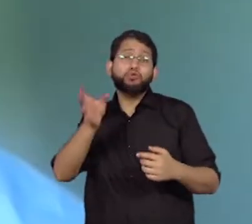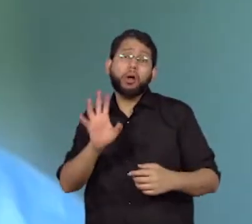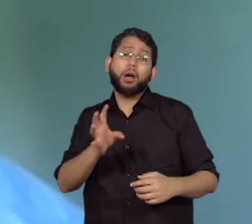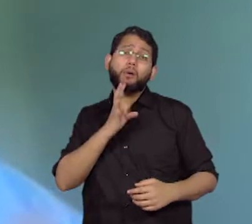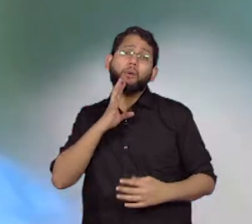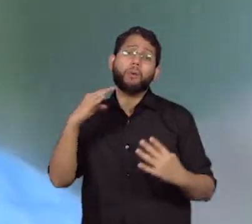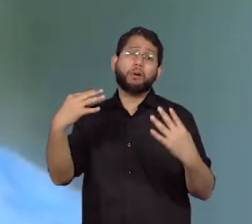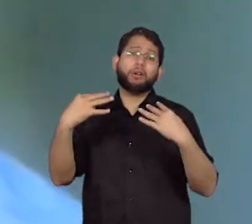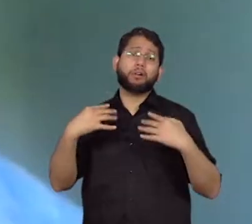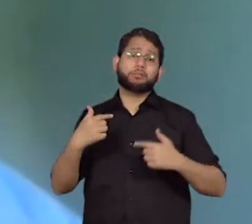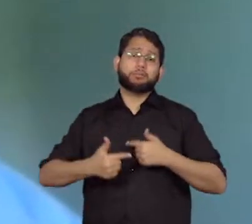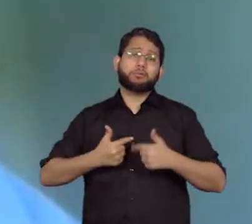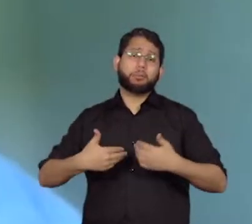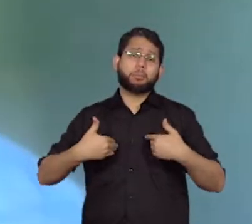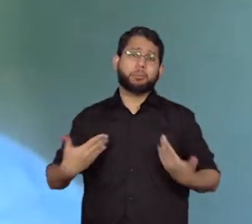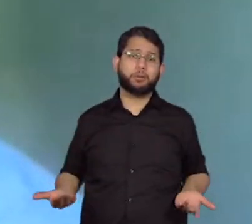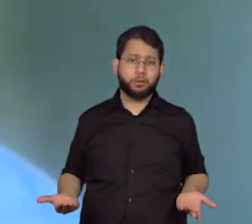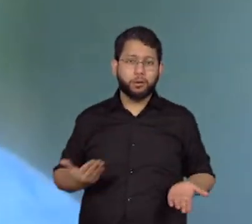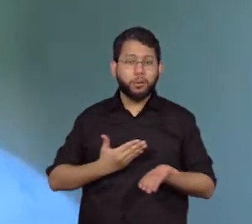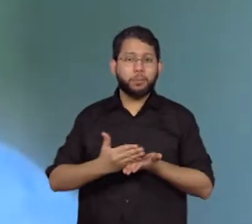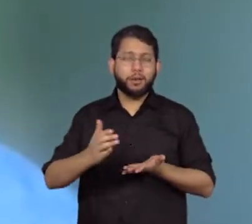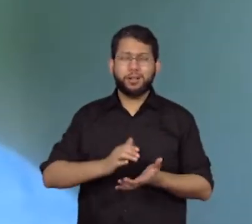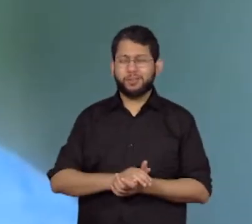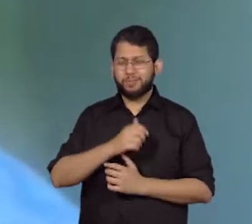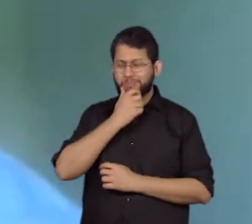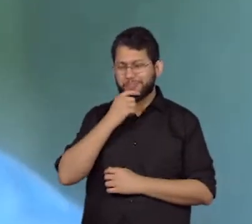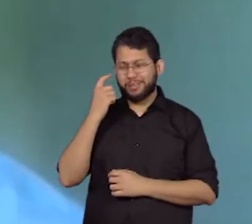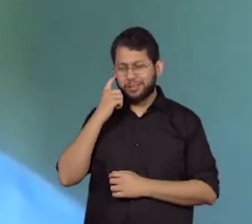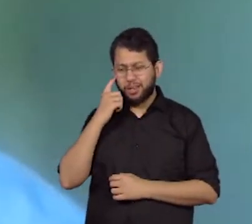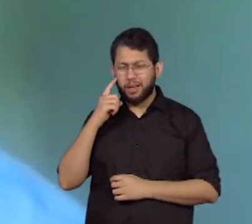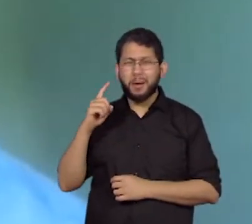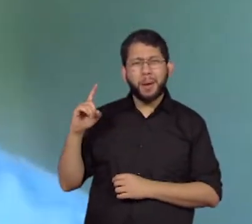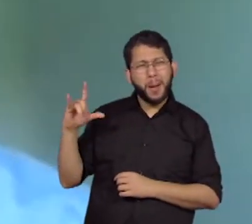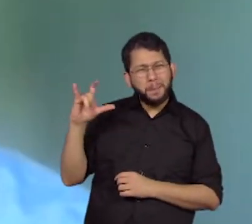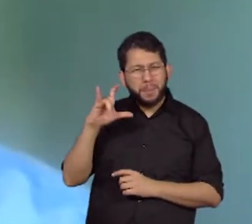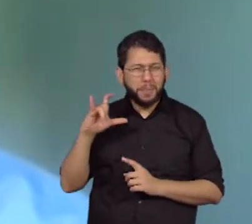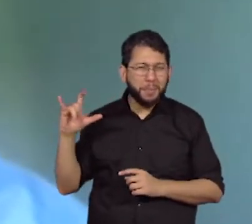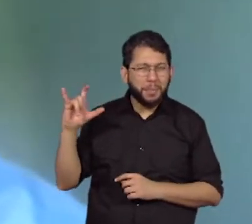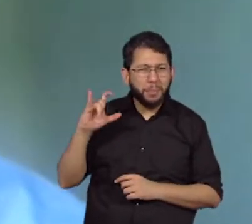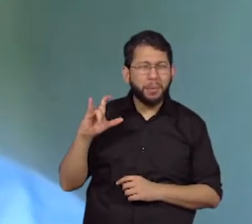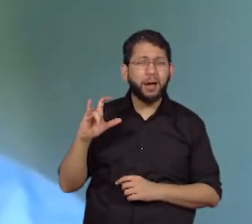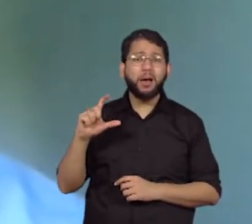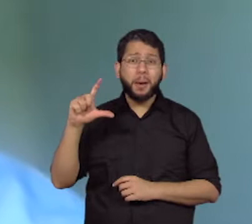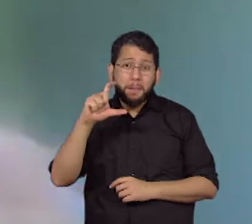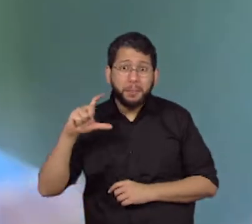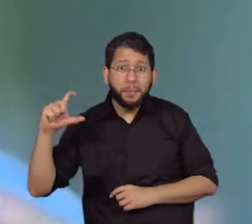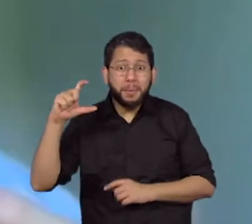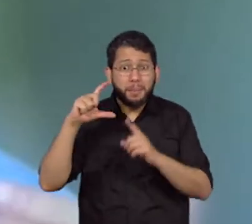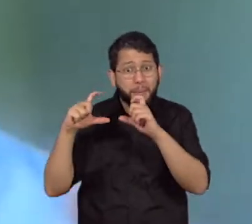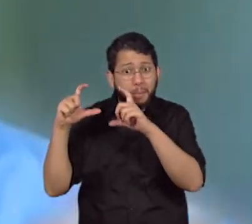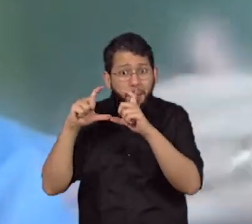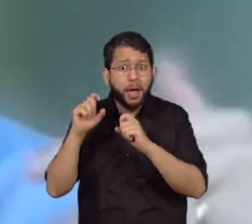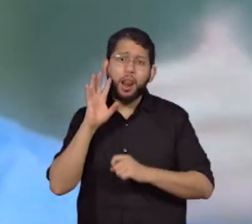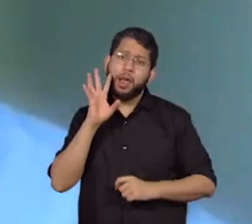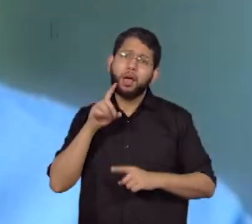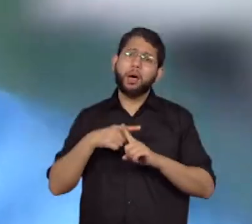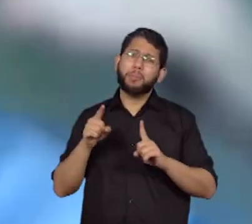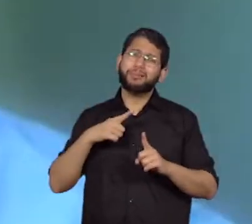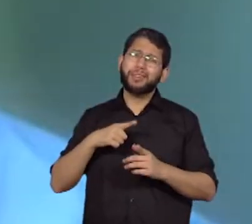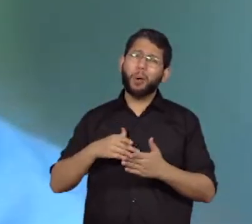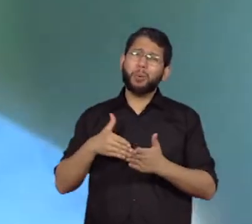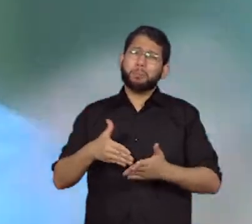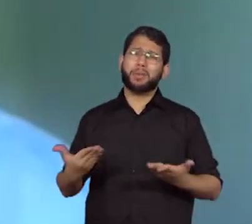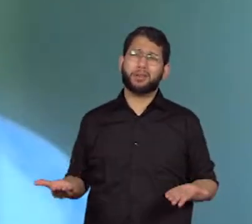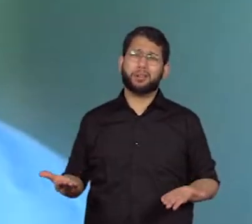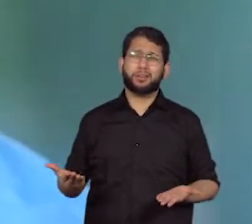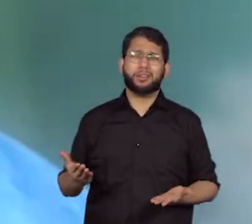conheciam e eu estava em dúvida, assim, né? Porque esse negócio de paparazzi é legal, mas ele tem uma limitação, né? Porque eu vou ficar o resto da vida correndo